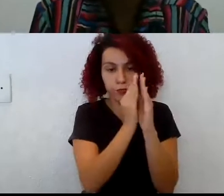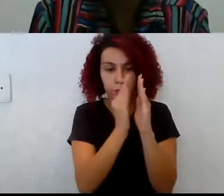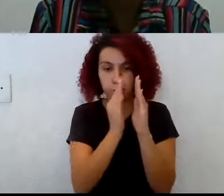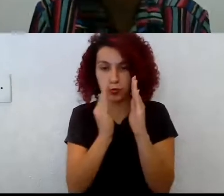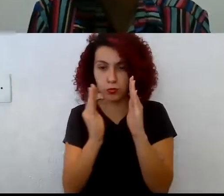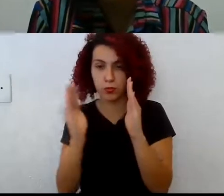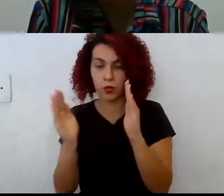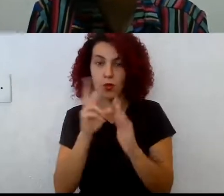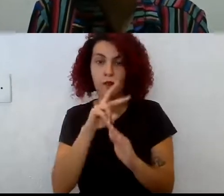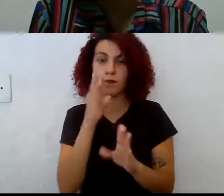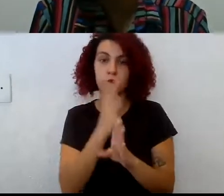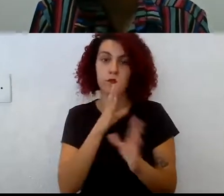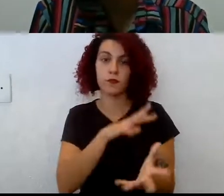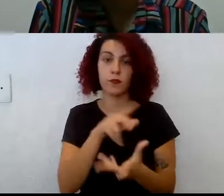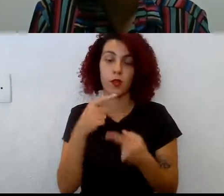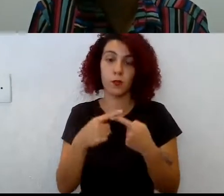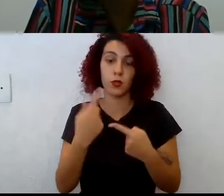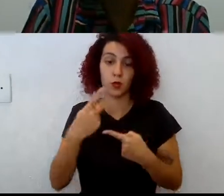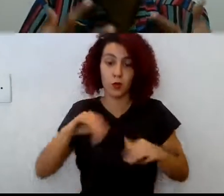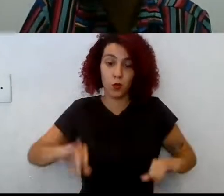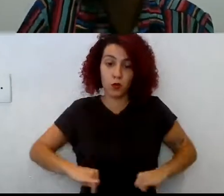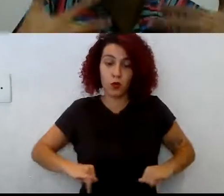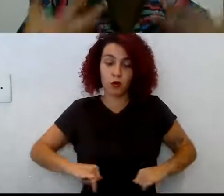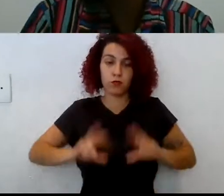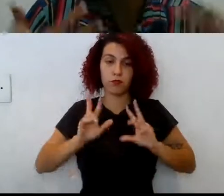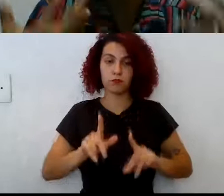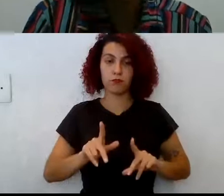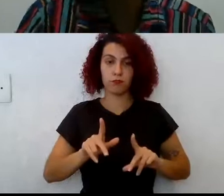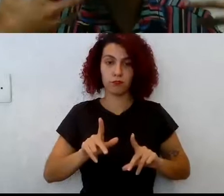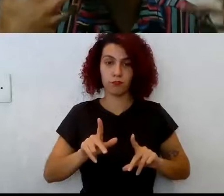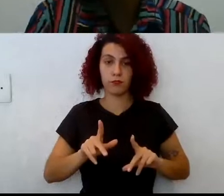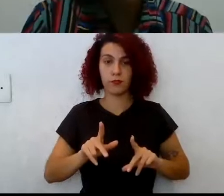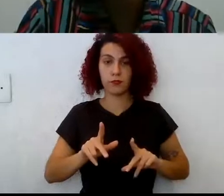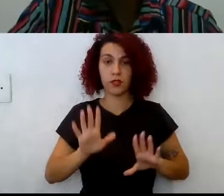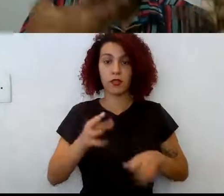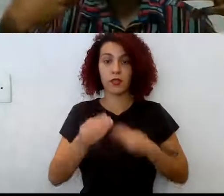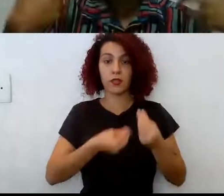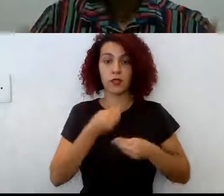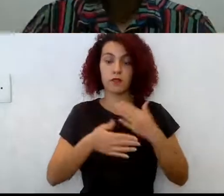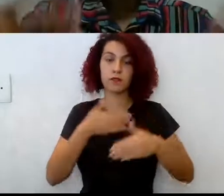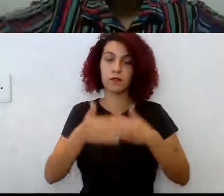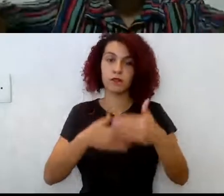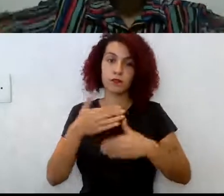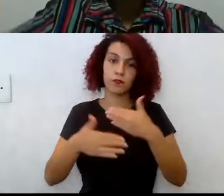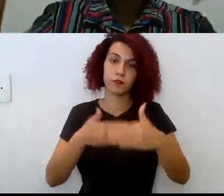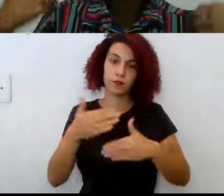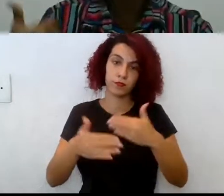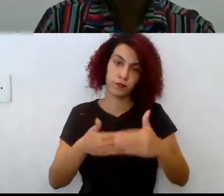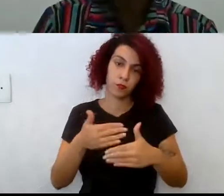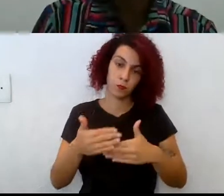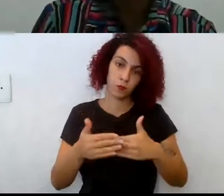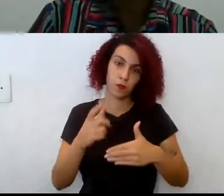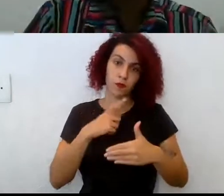assim porque a sua dor lá não é assim e enquanto que a gente vai ter de avanço nesse olhar onde eu estou olhando para